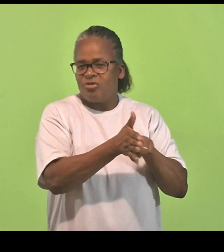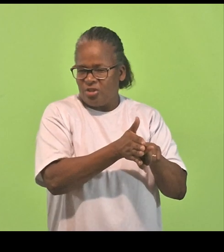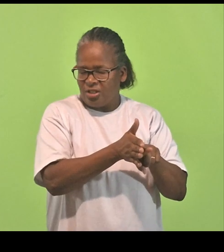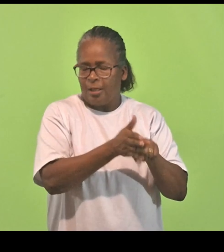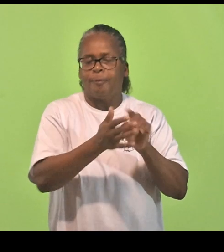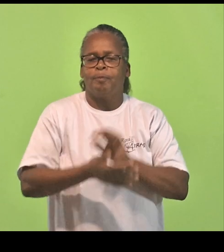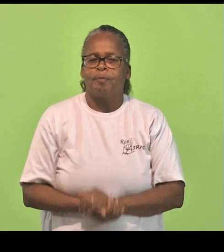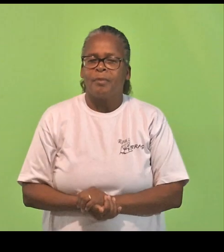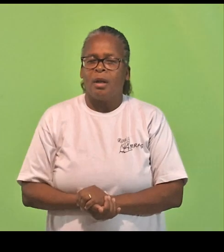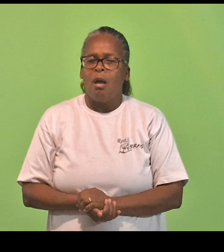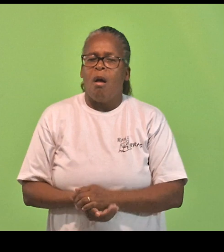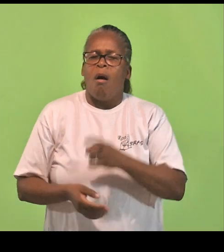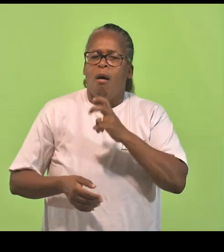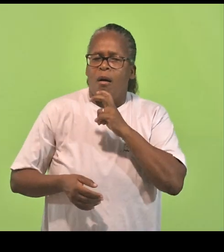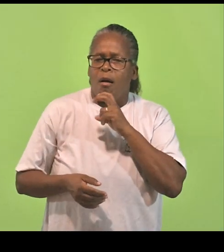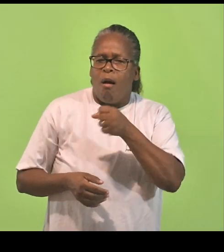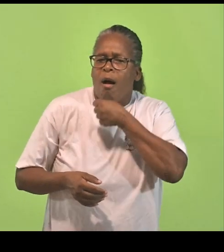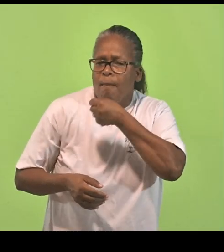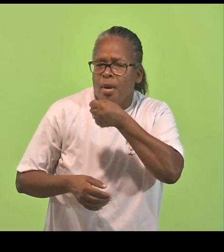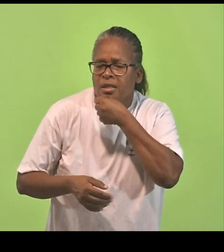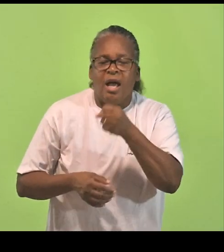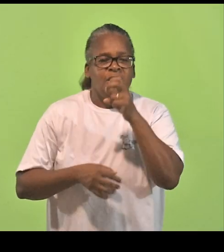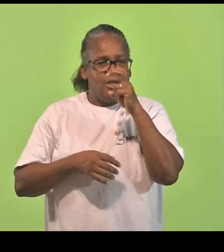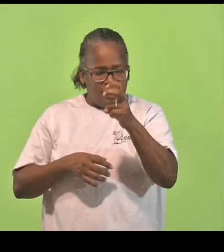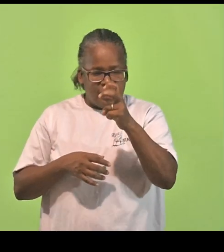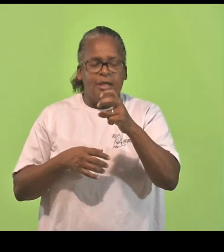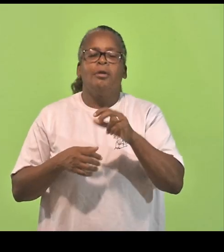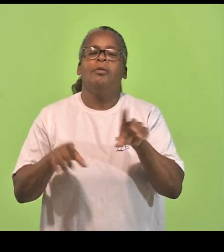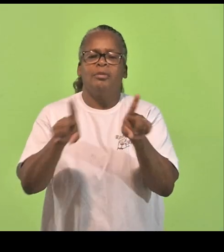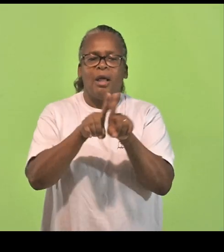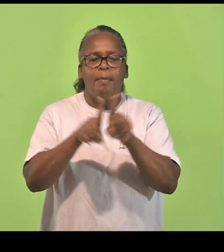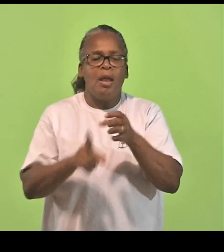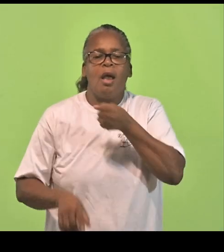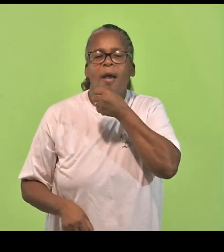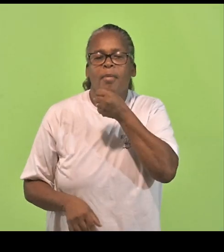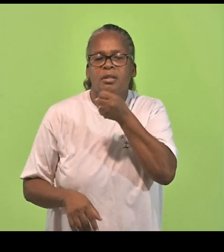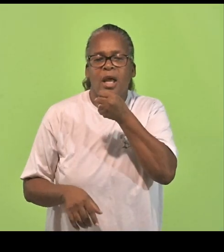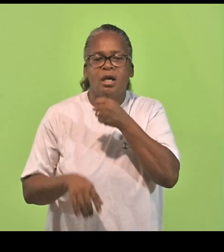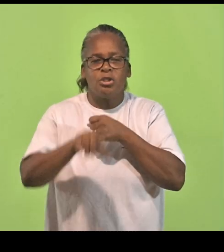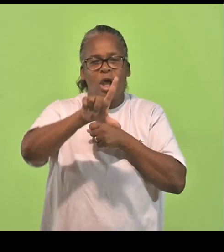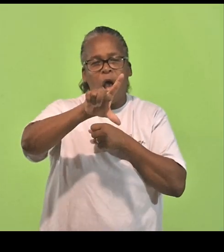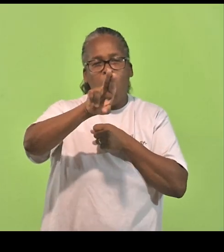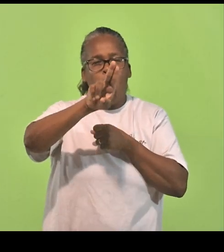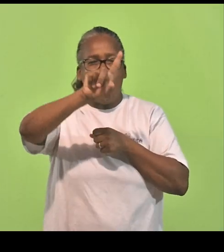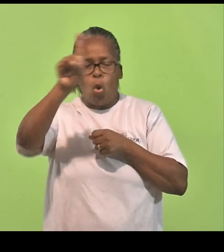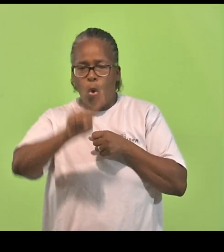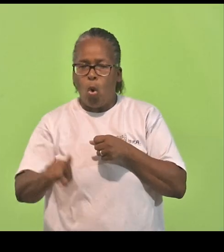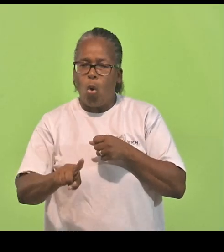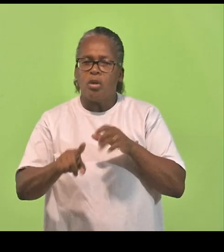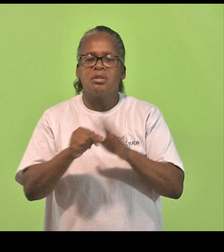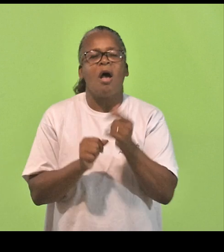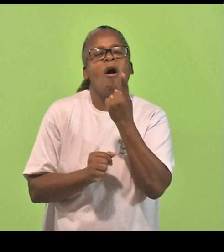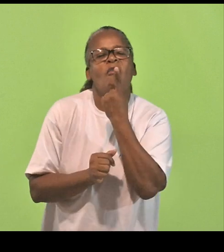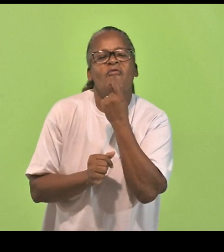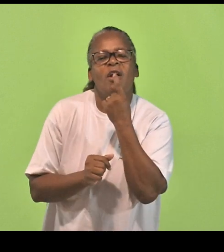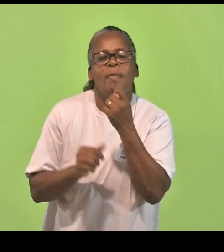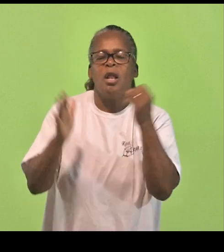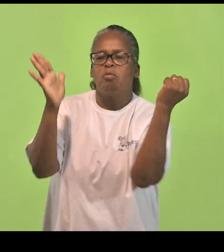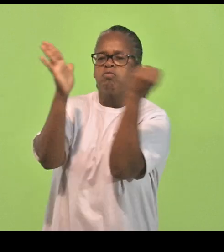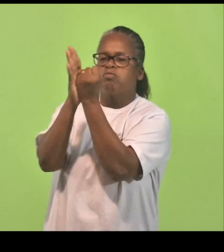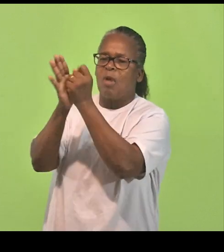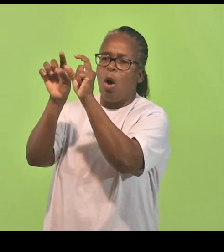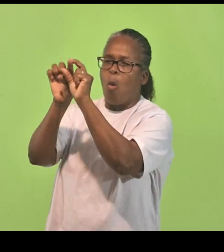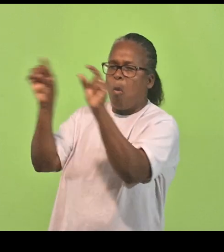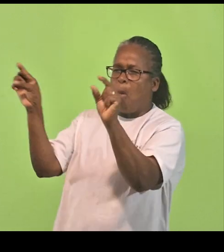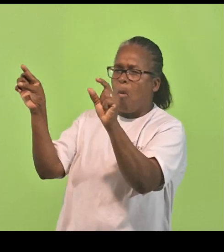A Manchete 5 apresenta mais uma sobreposição de reportagens sobre o Luz, com uma grande intervenção vermelha grafada com um grande